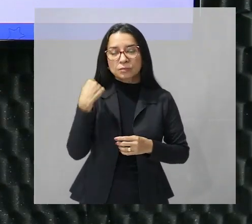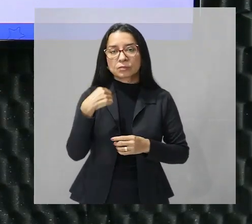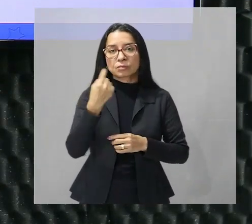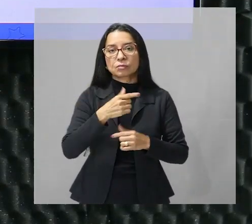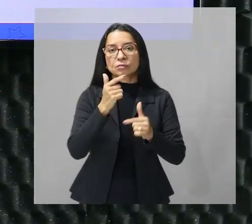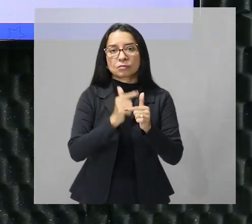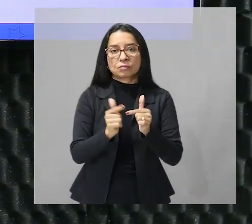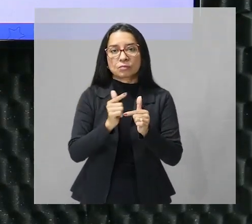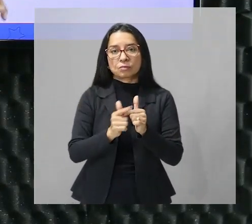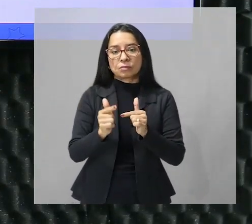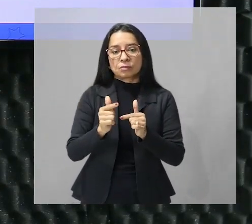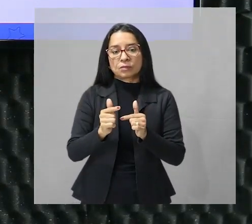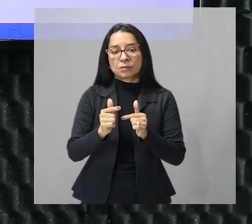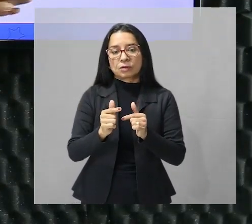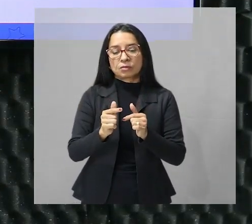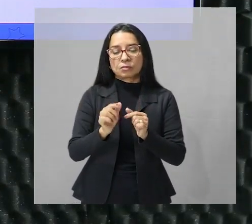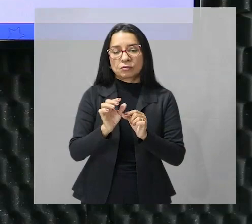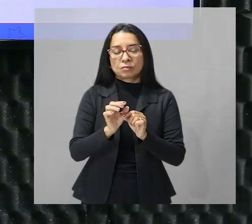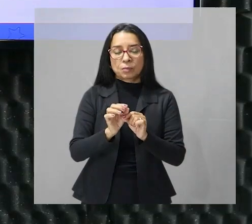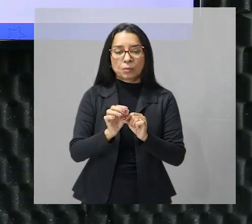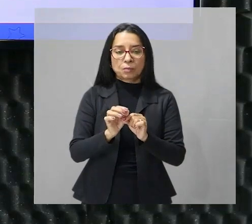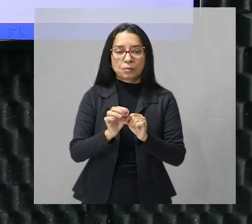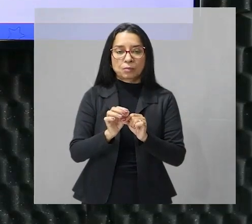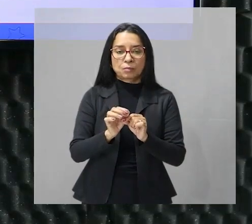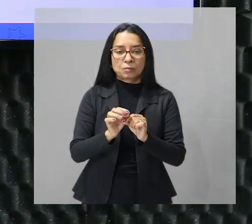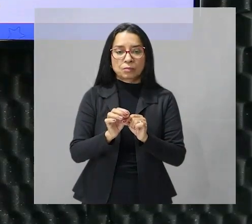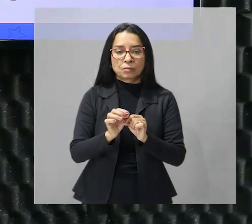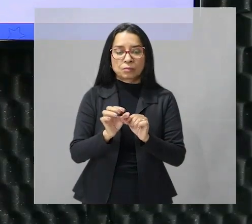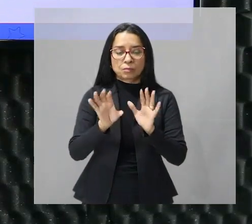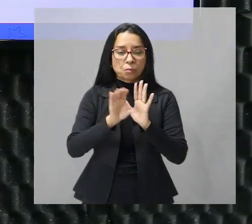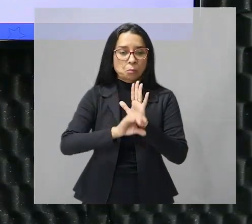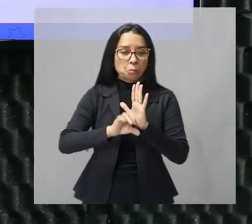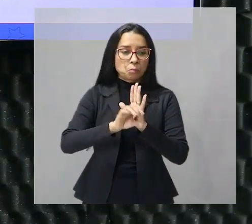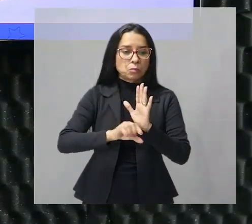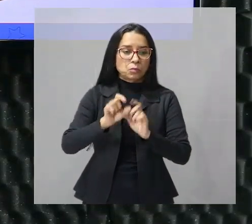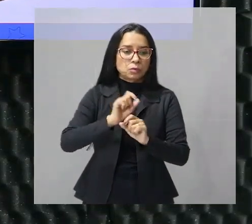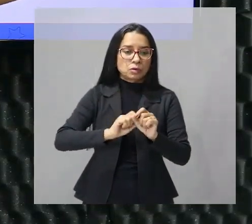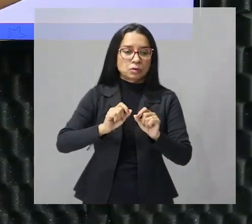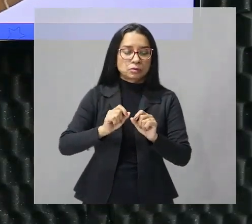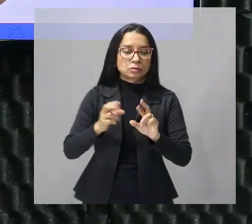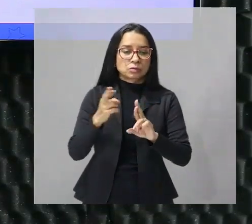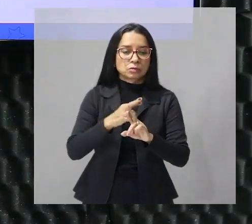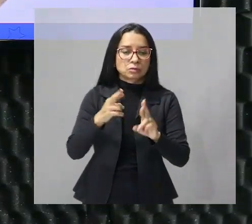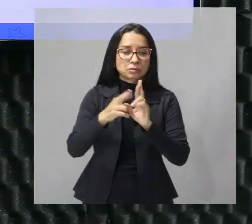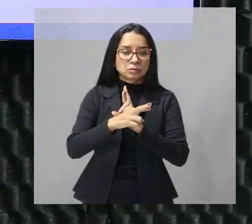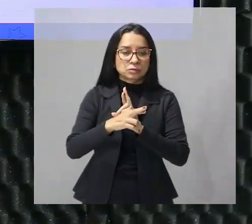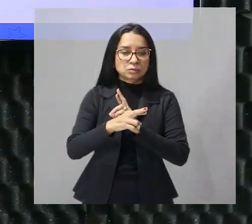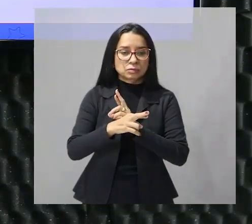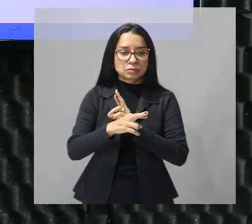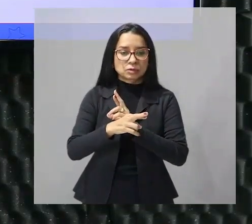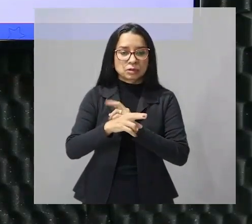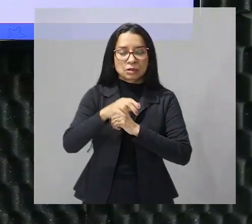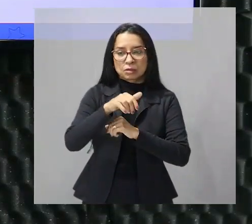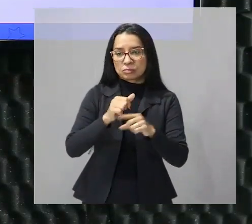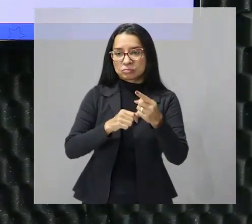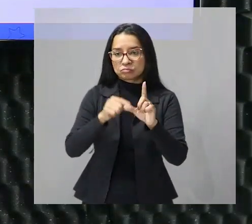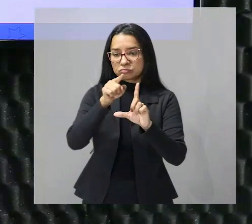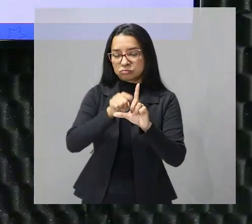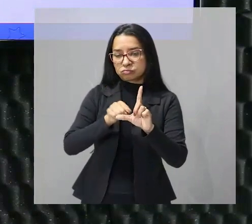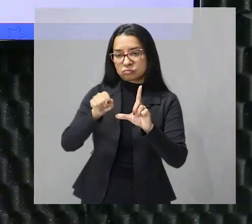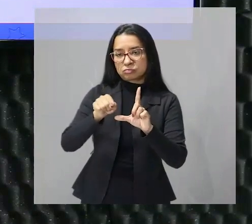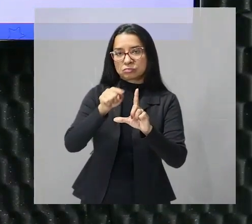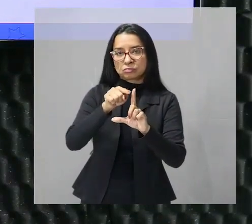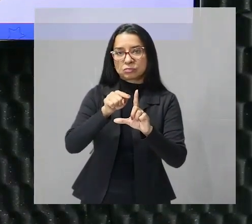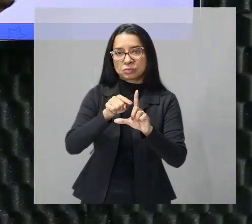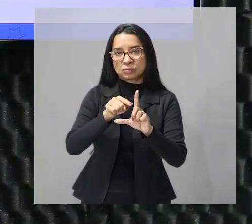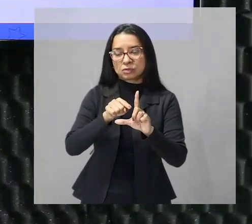nosso problema foi definida, tá? Foram definidas, na verdade, correspondentes a ambos os eixos. Então, lá no